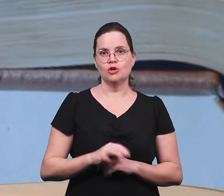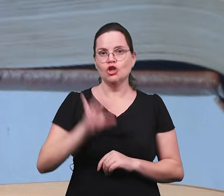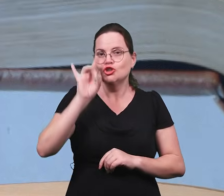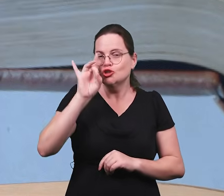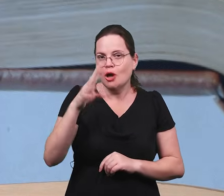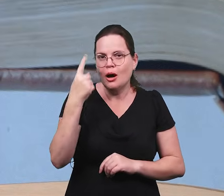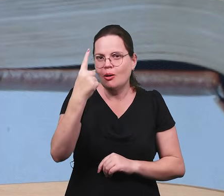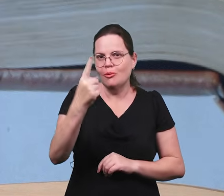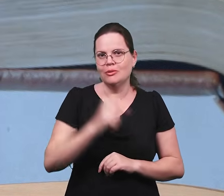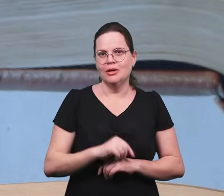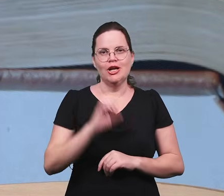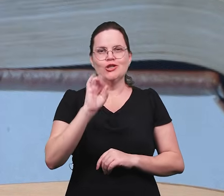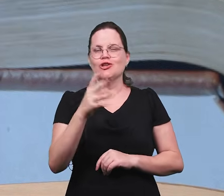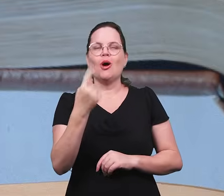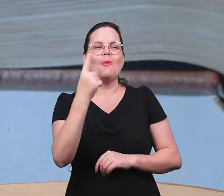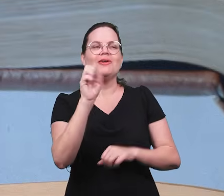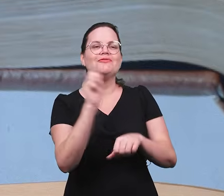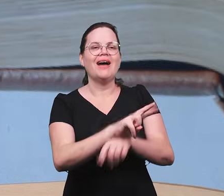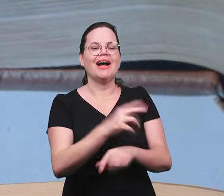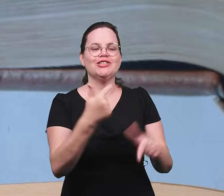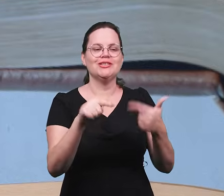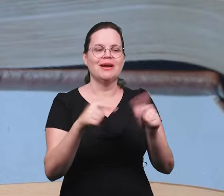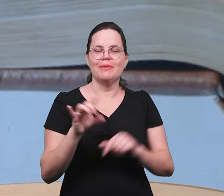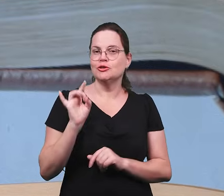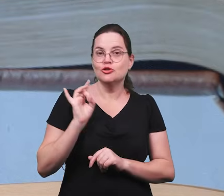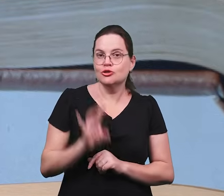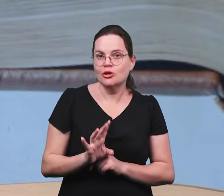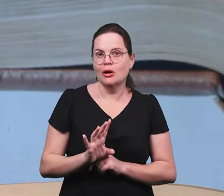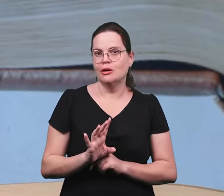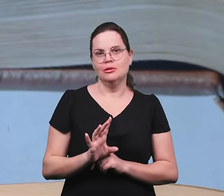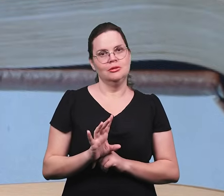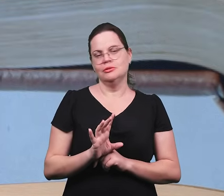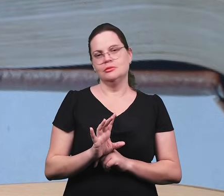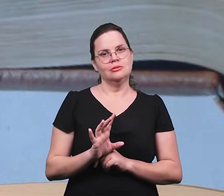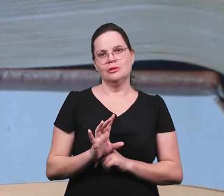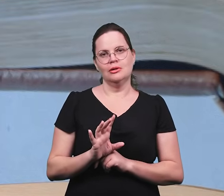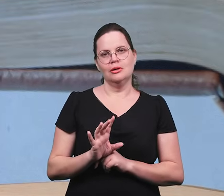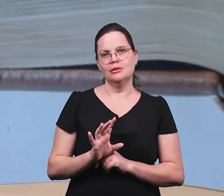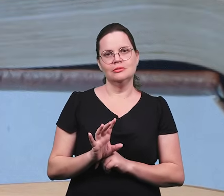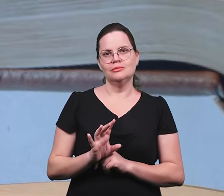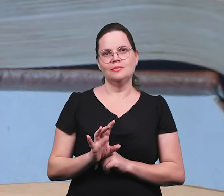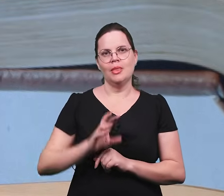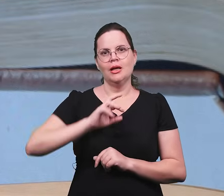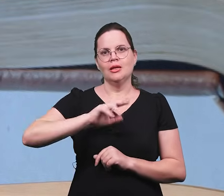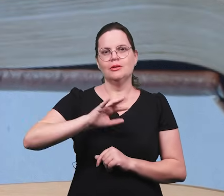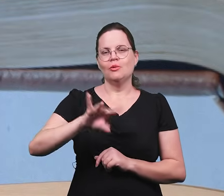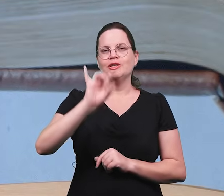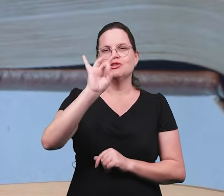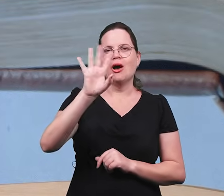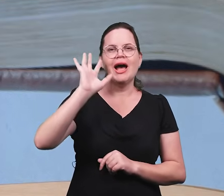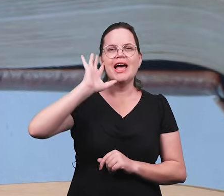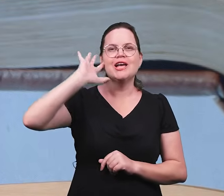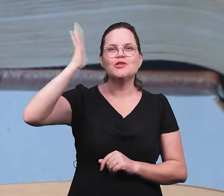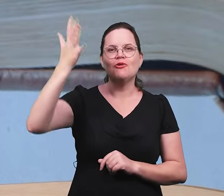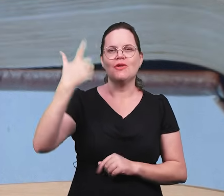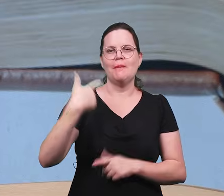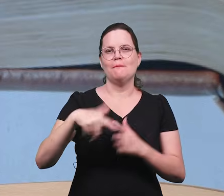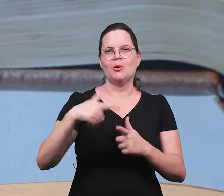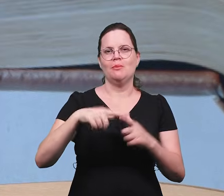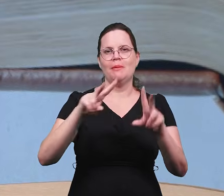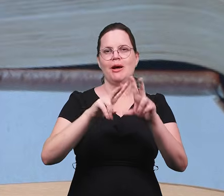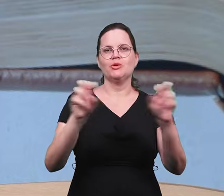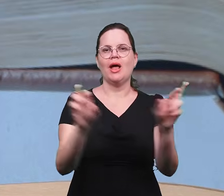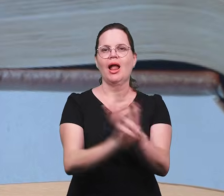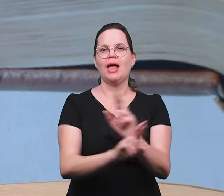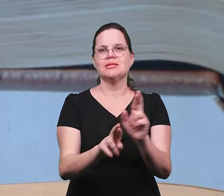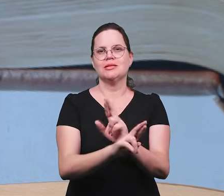uma porta de emprego. O Senhor Jesus não quer exclusivamente resolver um problema de relacionamento que talvez